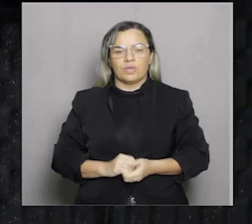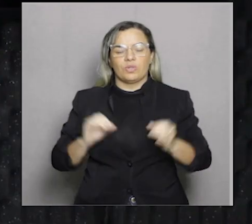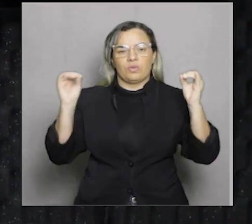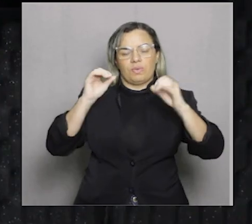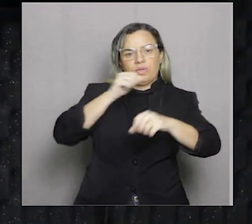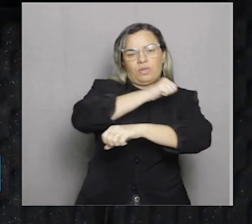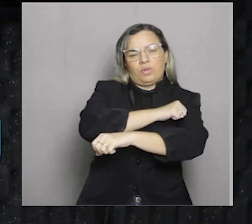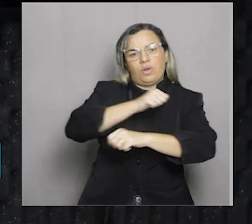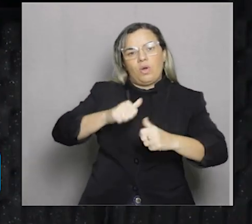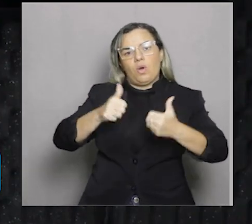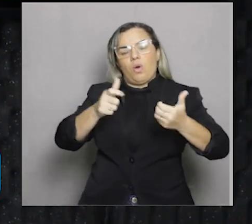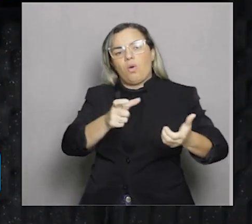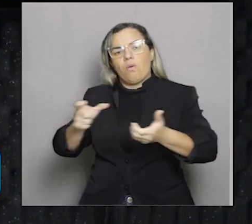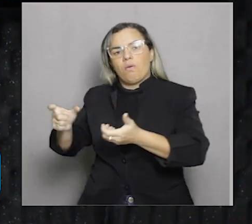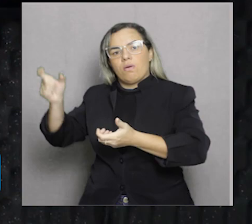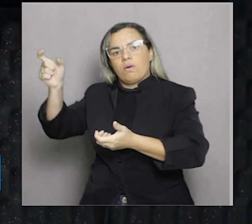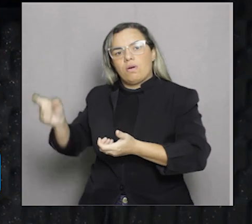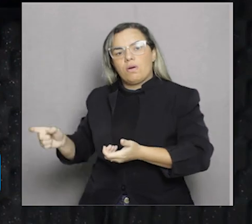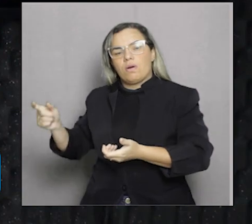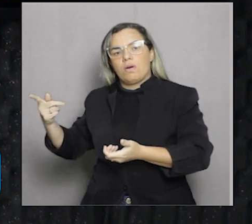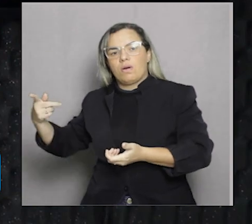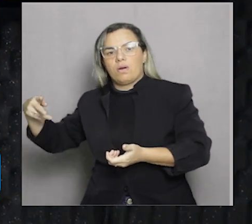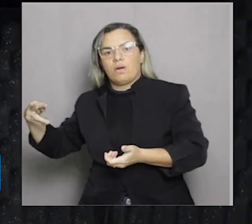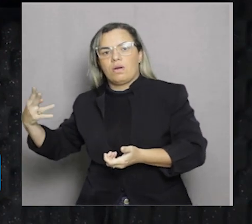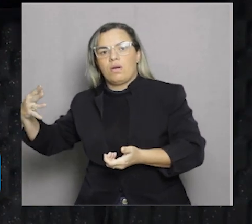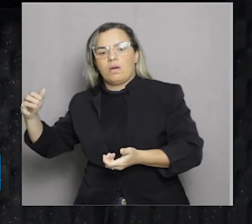aí, pessoal, tudo bem? Professor Paulo Gereba, de História,